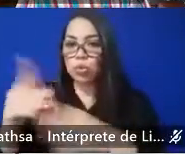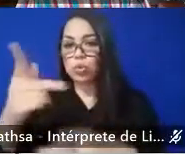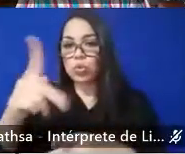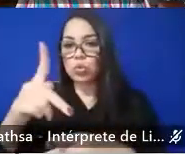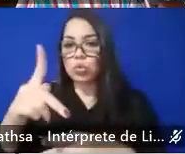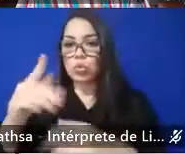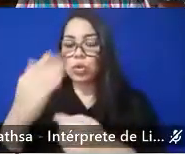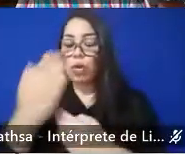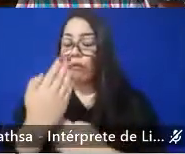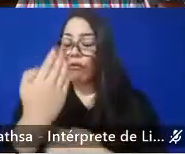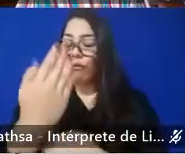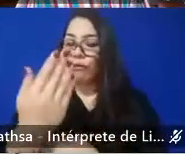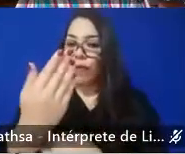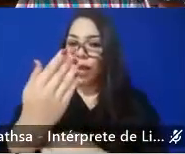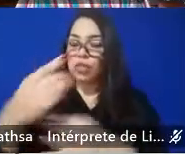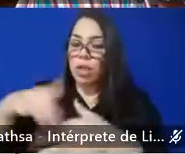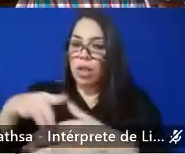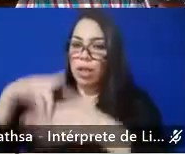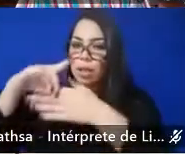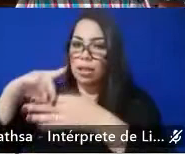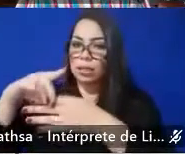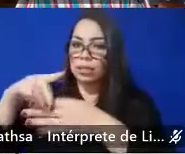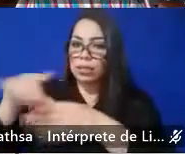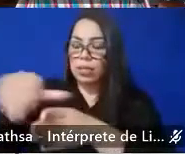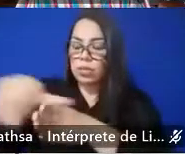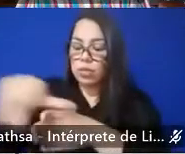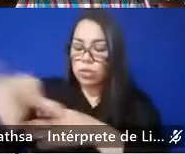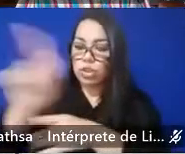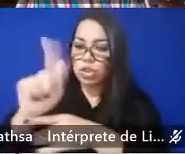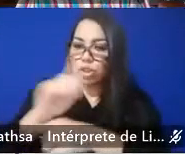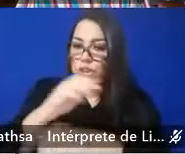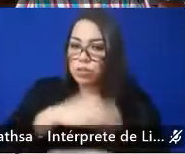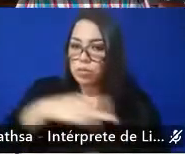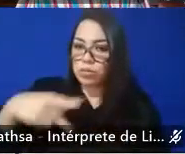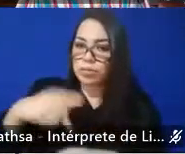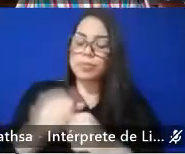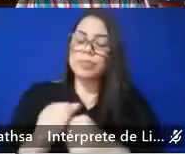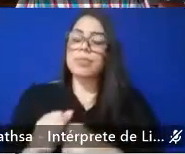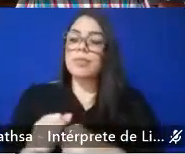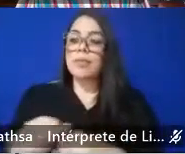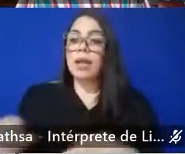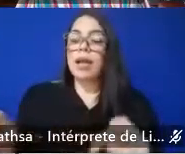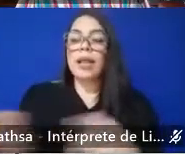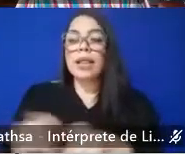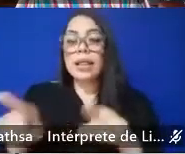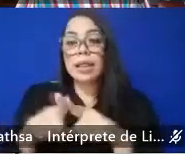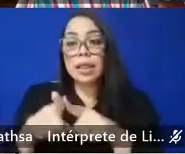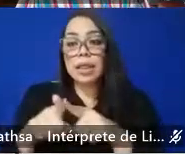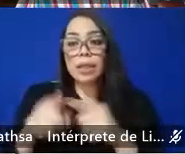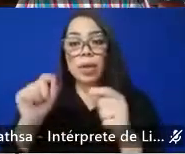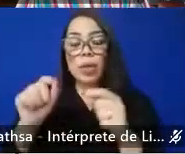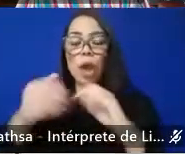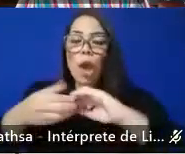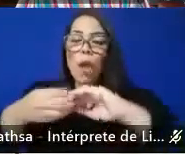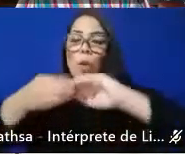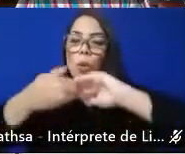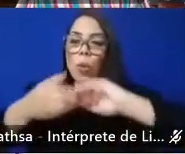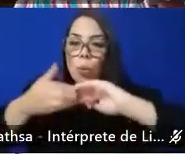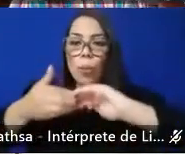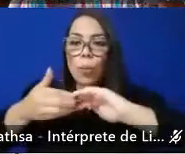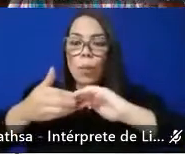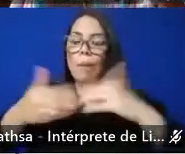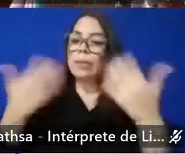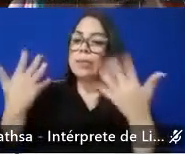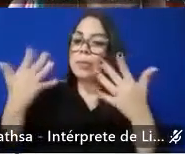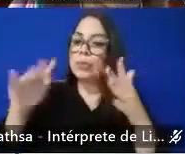corregedoria-geral do Ministério Público e também não poderia deixar aqui de cumprimentar para amenizar